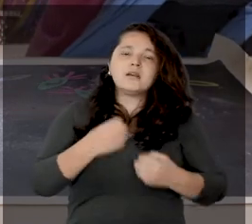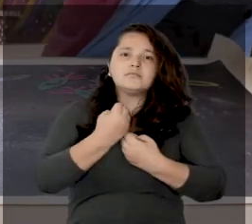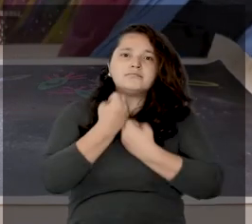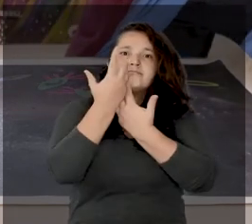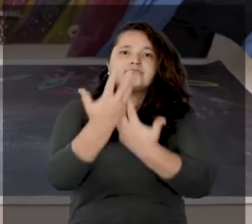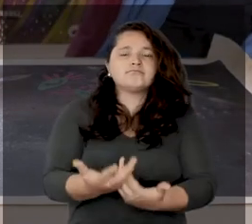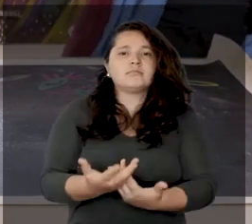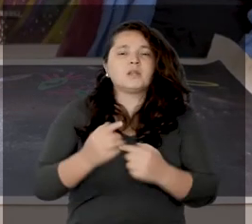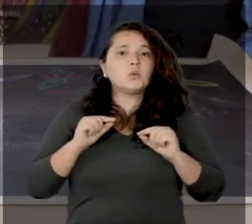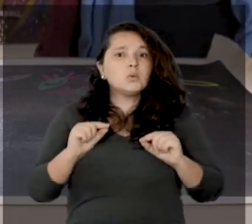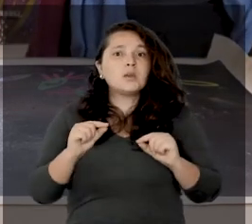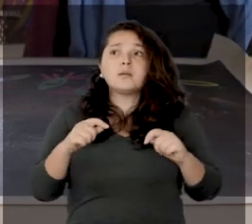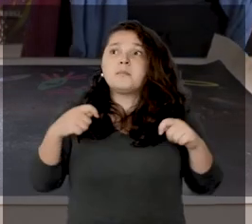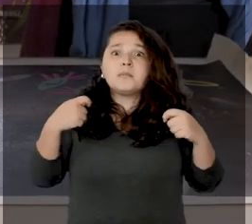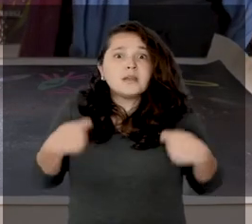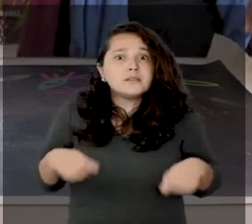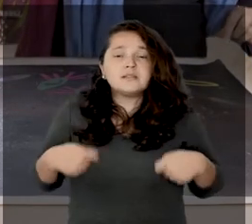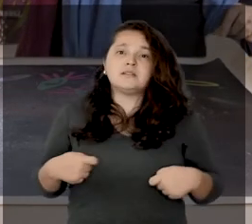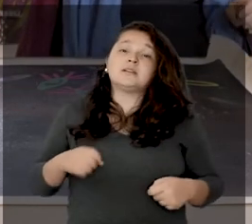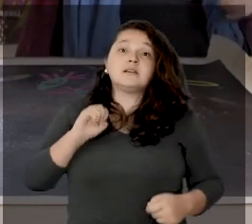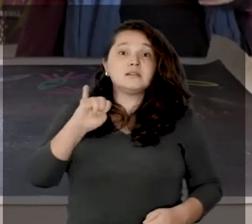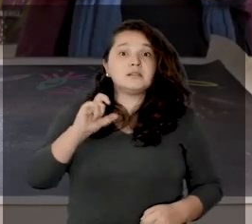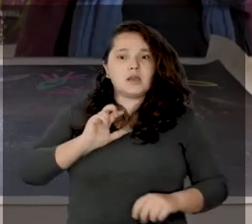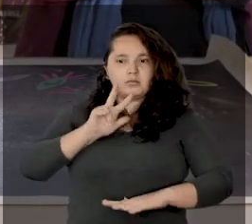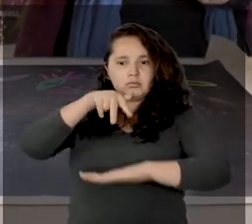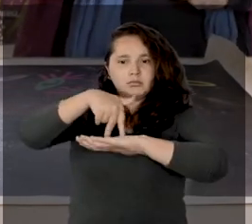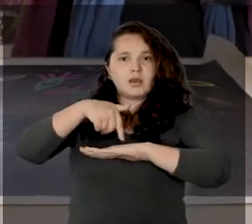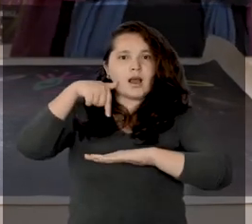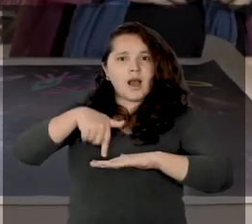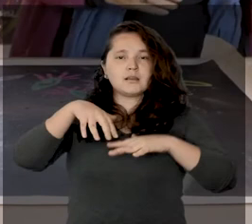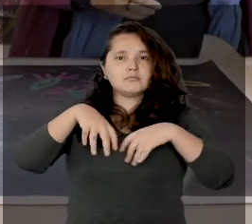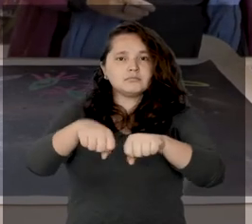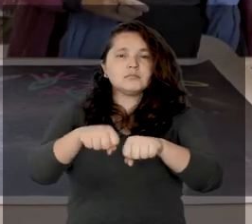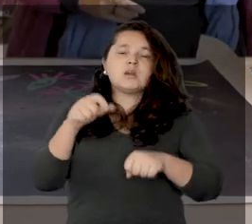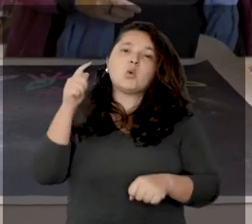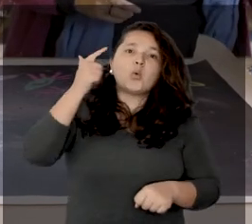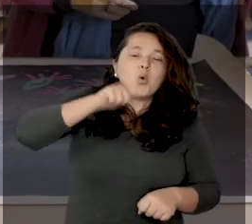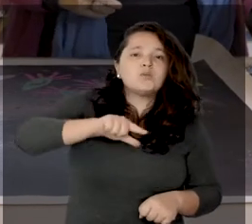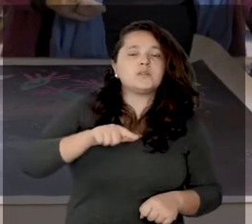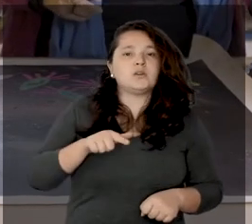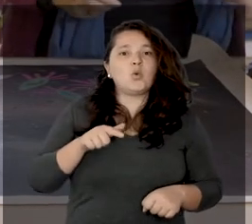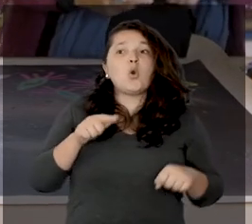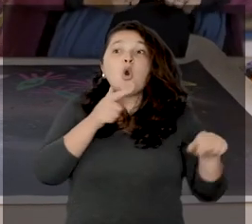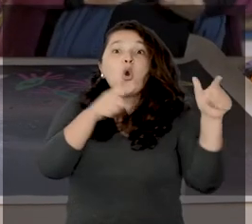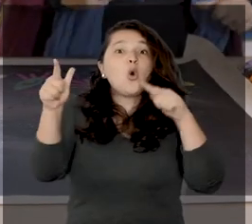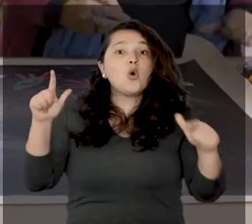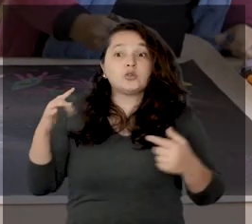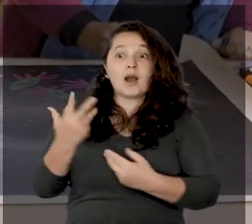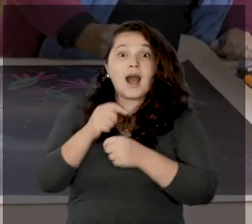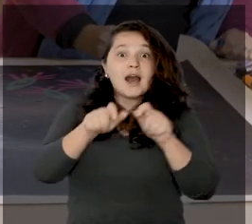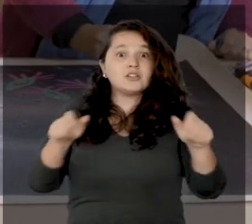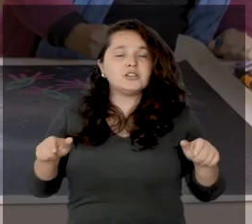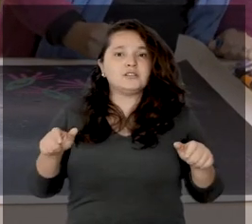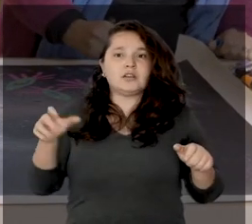que tem que ser solta. Quando eu entro aqui e a gente consegue, através disso, inserir vários artistas, e se chegar mais 10 ali, eu vou abrir